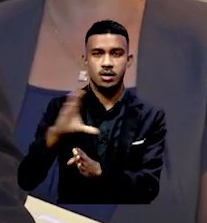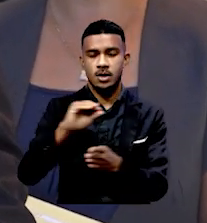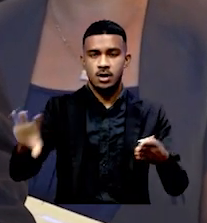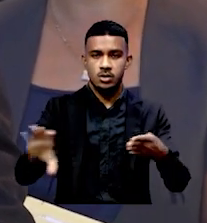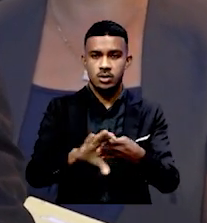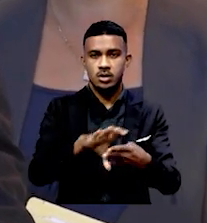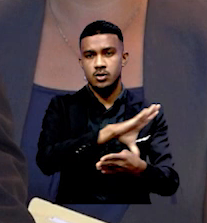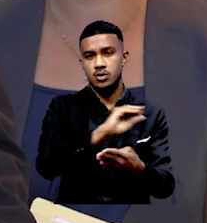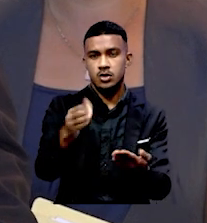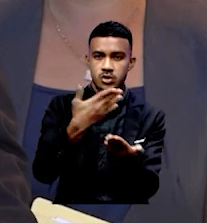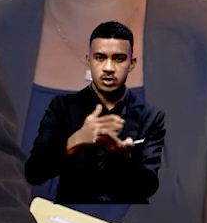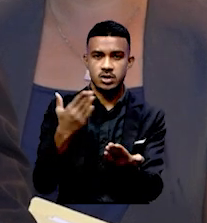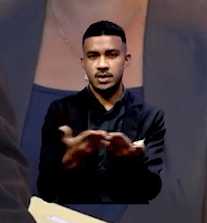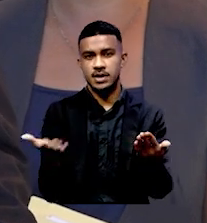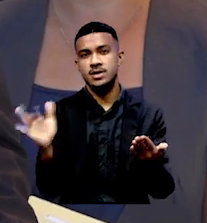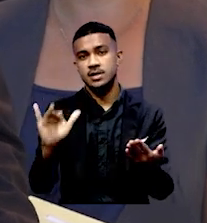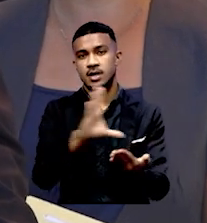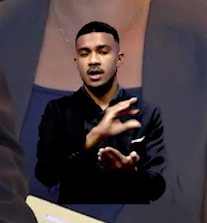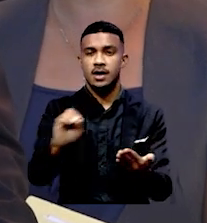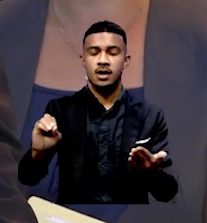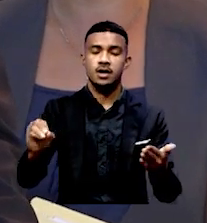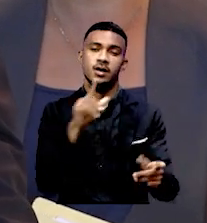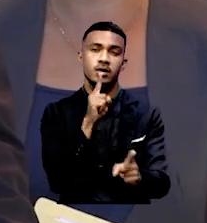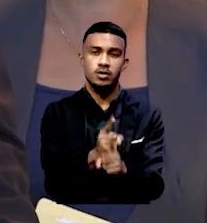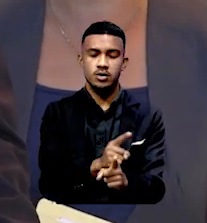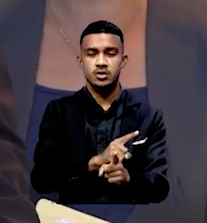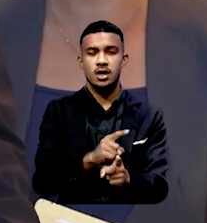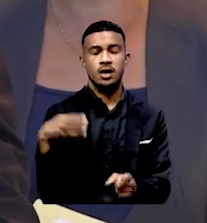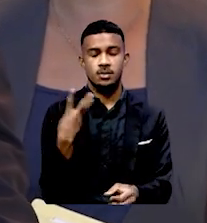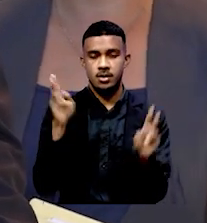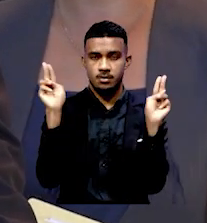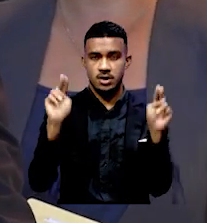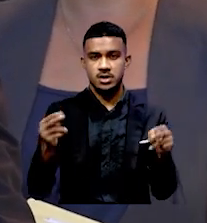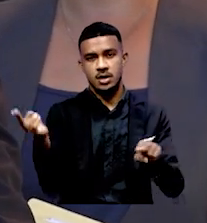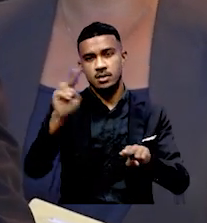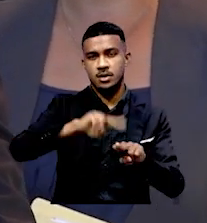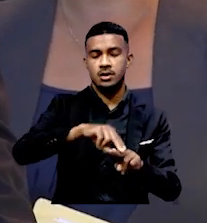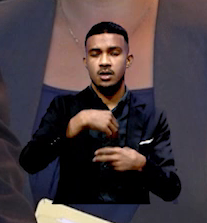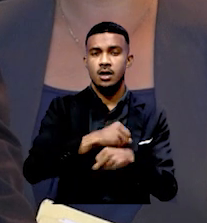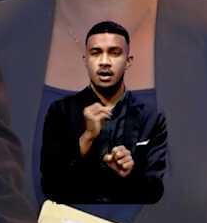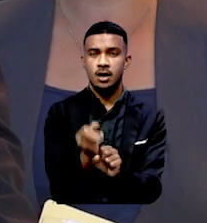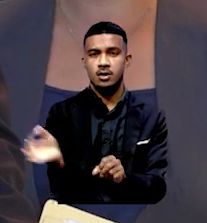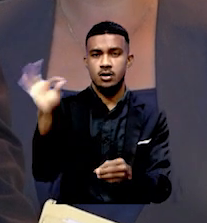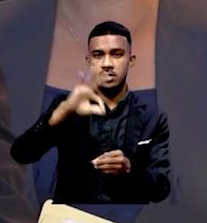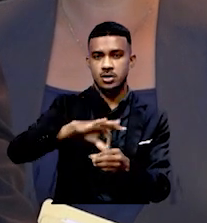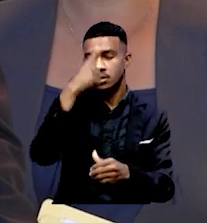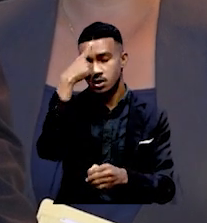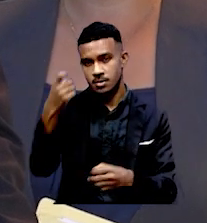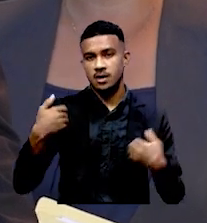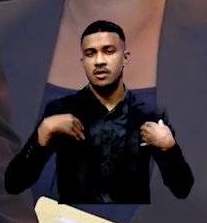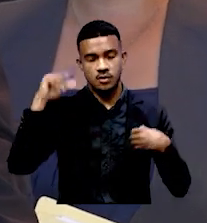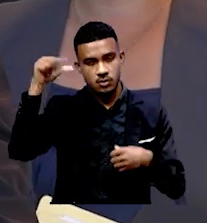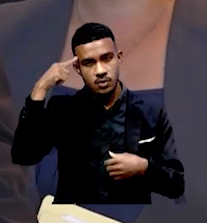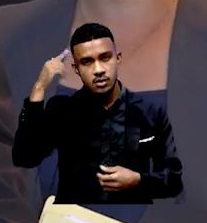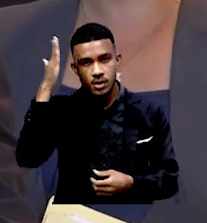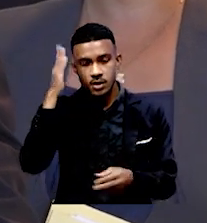só sei equipamentos adicionais que a minha mãe precisa tanto para que realize as eleições. Né? Porque o governo não é em Cataca,